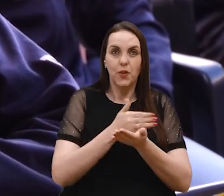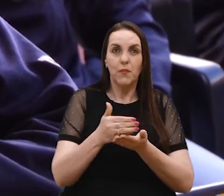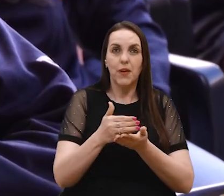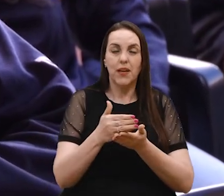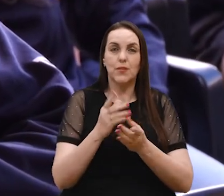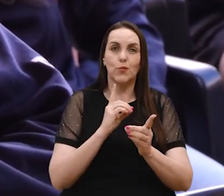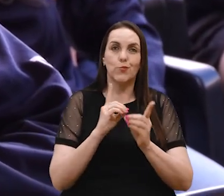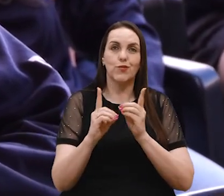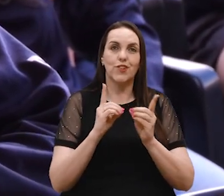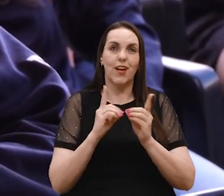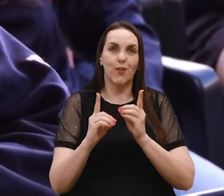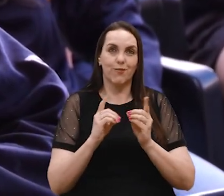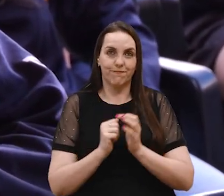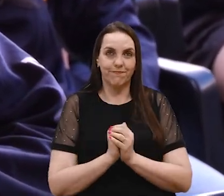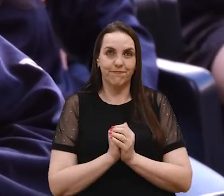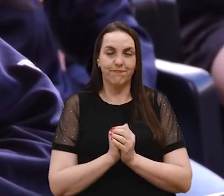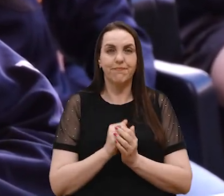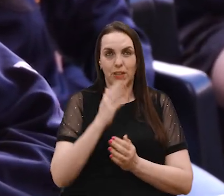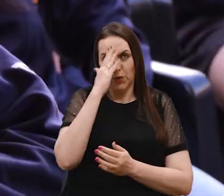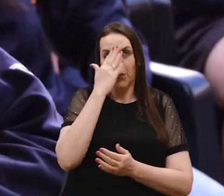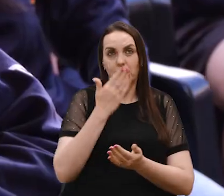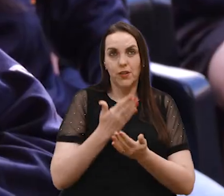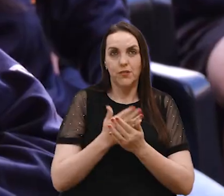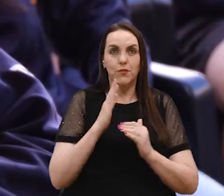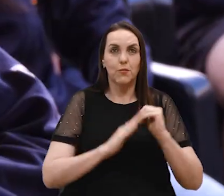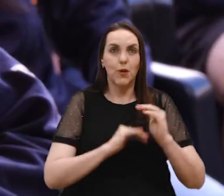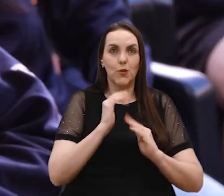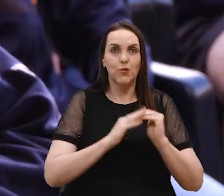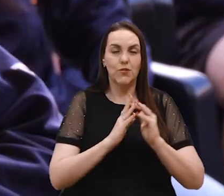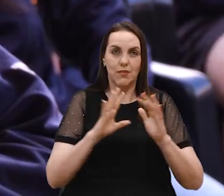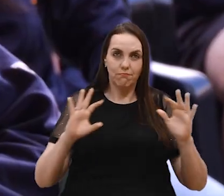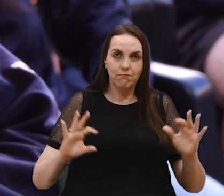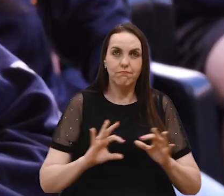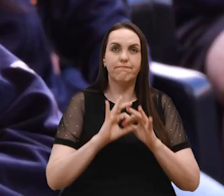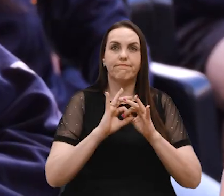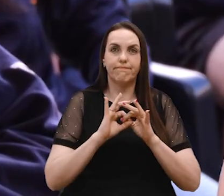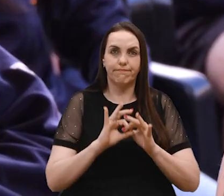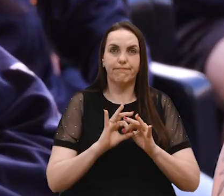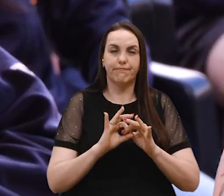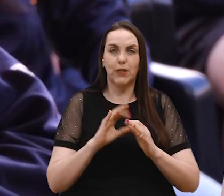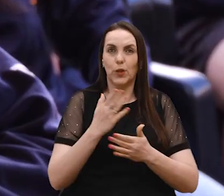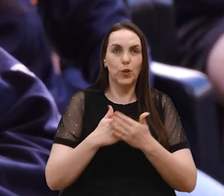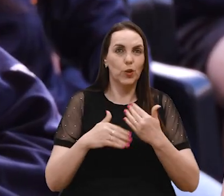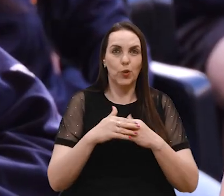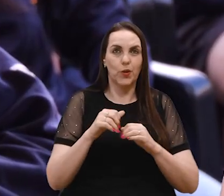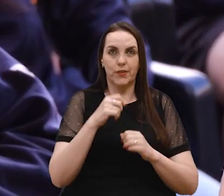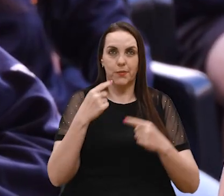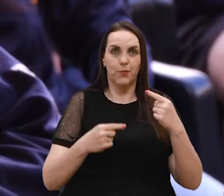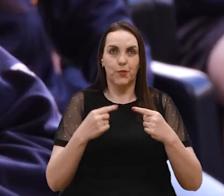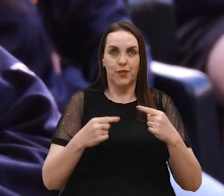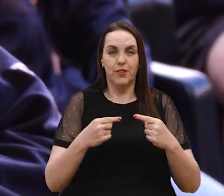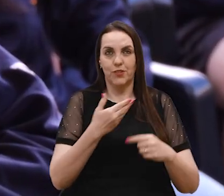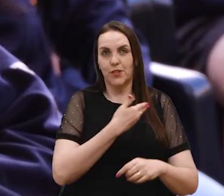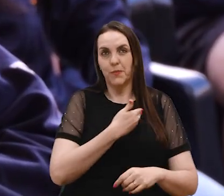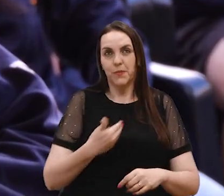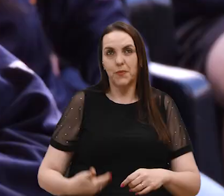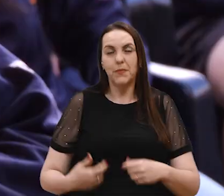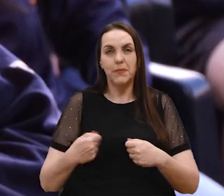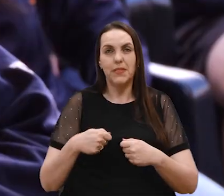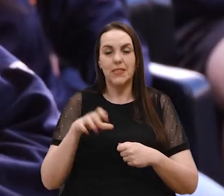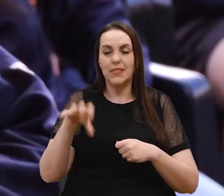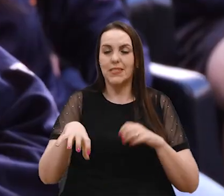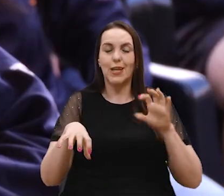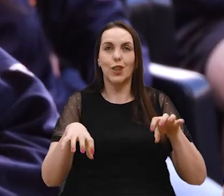começa com o diálogo. Eu acho que uma construção coesa de toda a política pública, ela precisa da